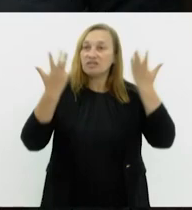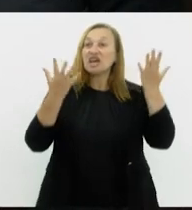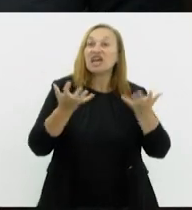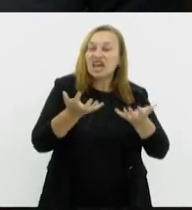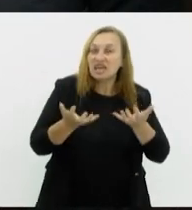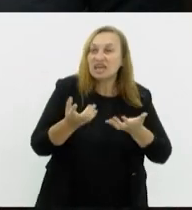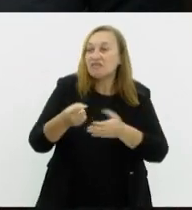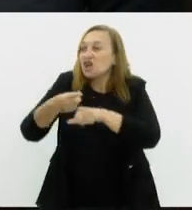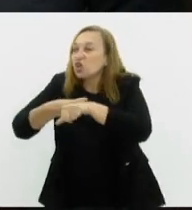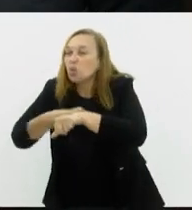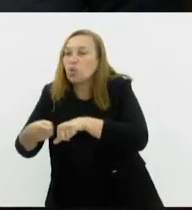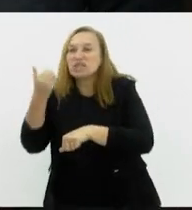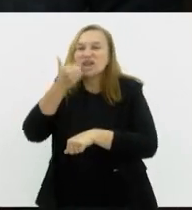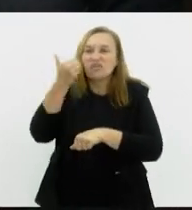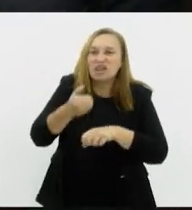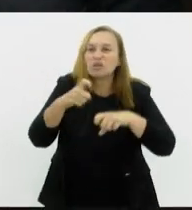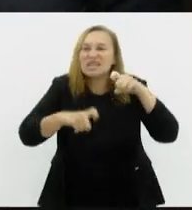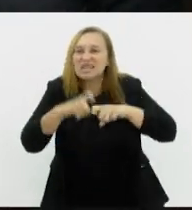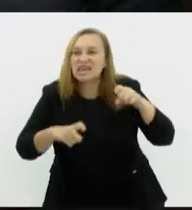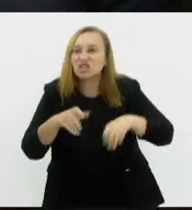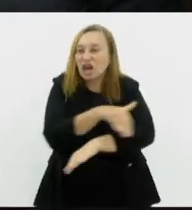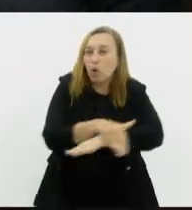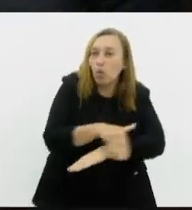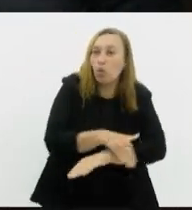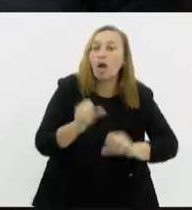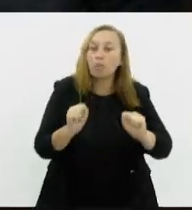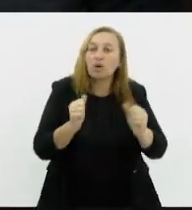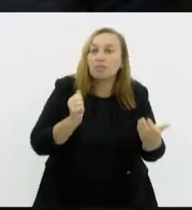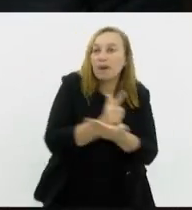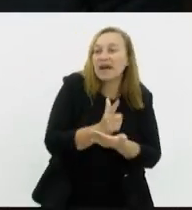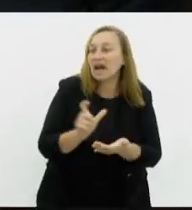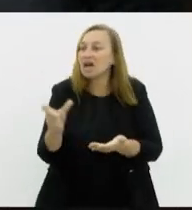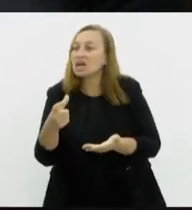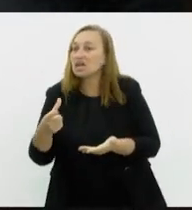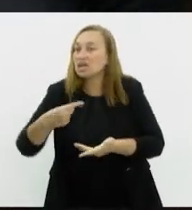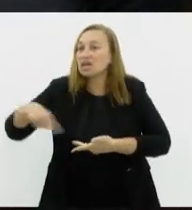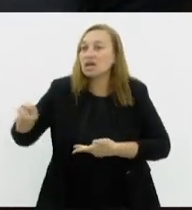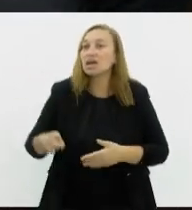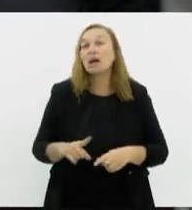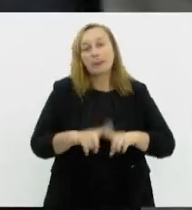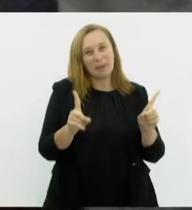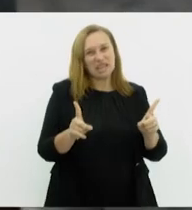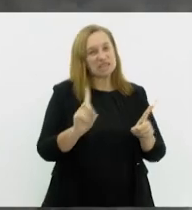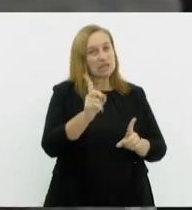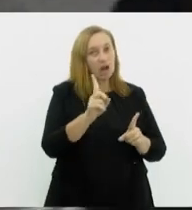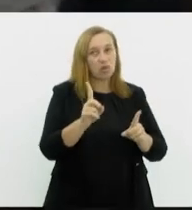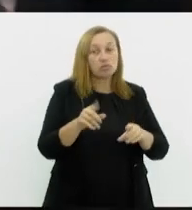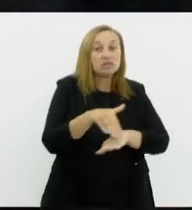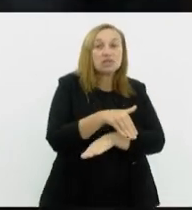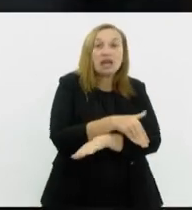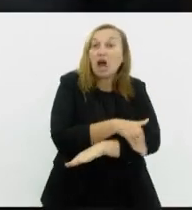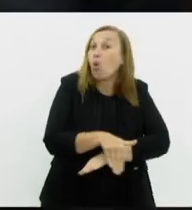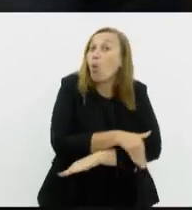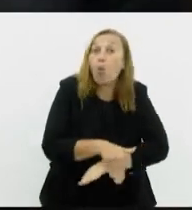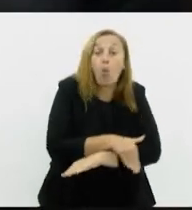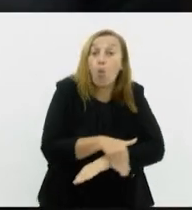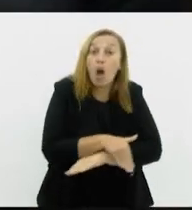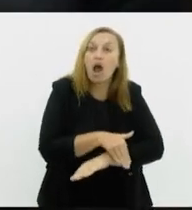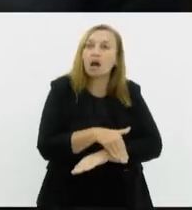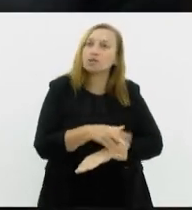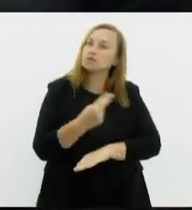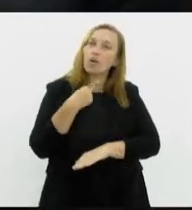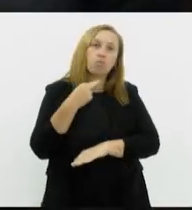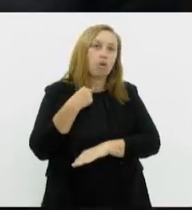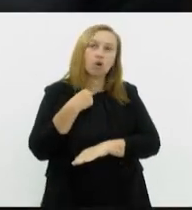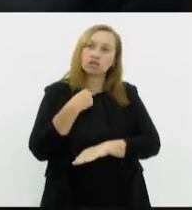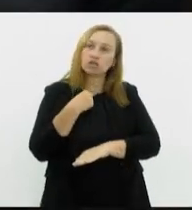vergonha, pornografia, lascívia, sexo explícito, pode pagar o ingresso, participar como bem entender, mas não num ambiente público, numa área VIP,